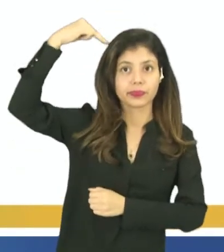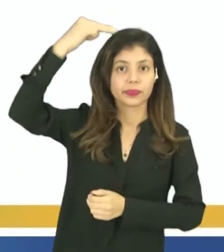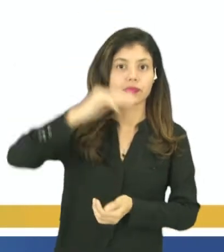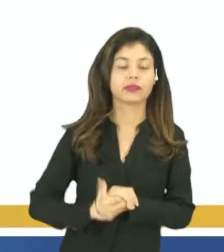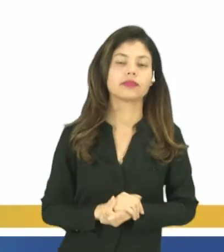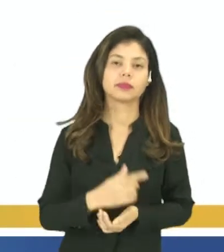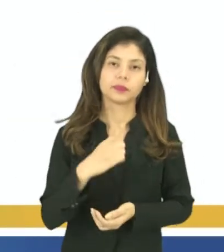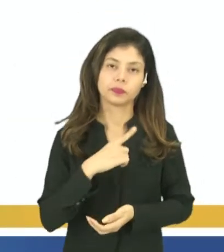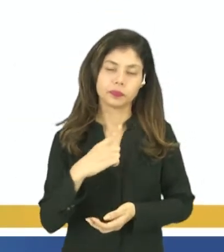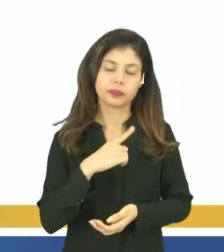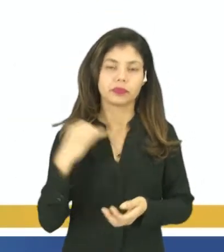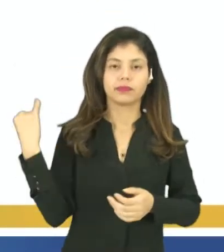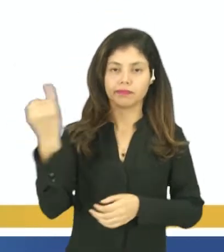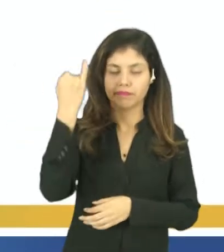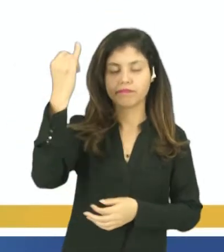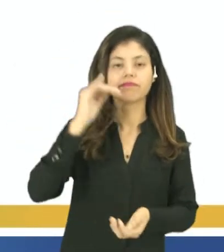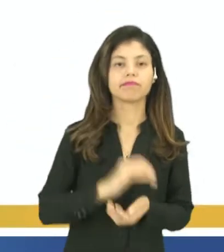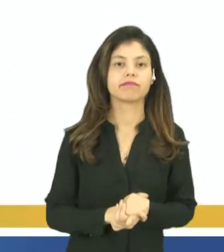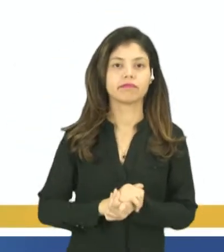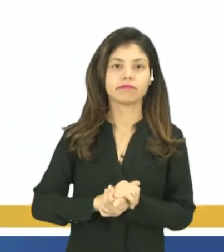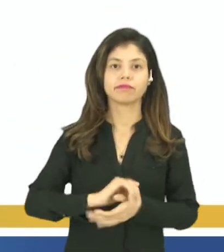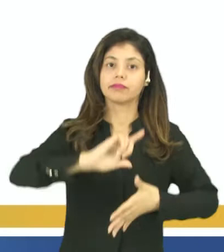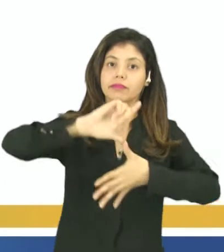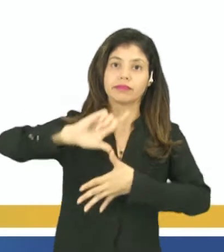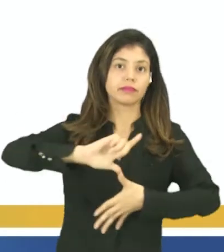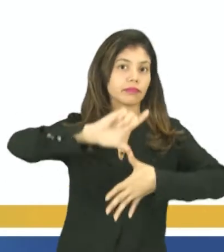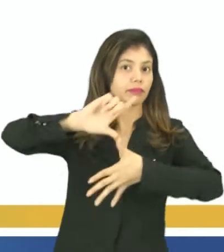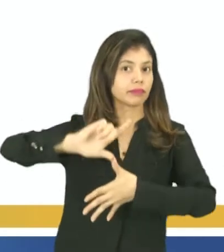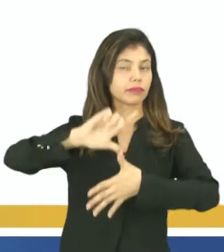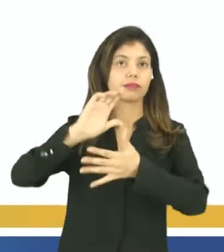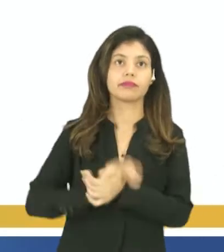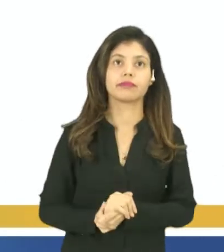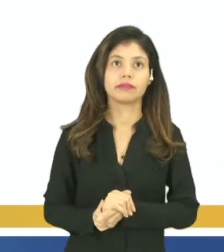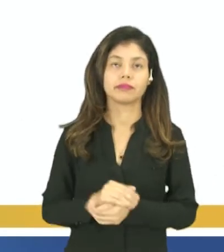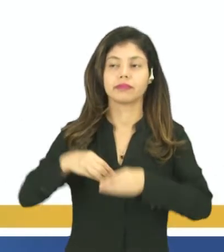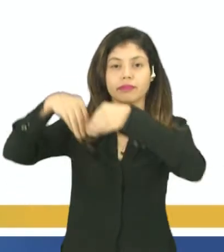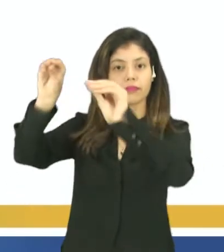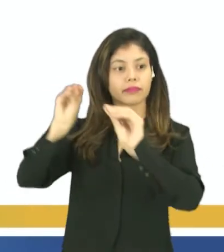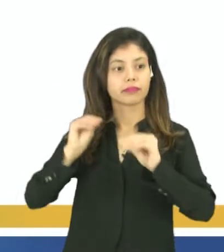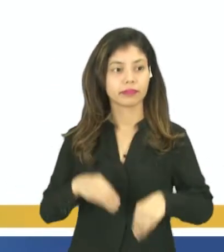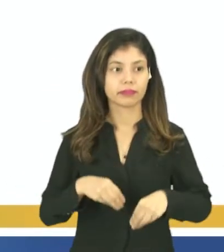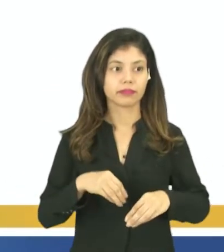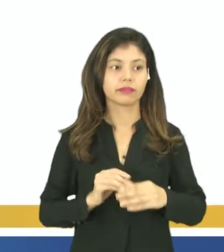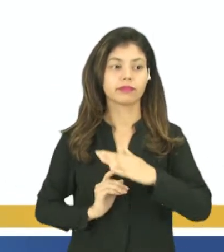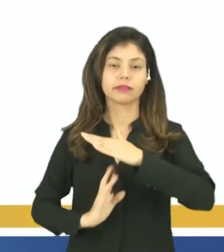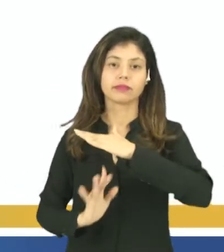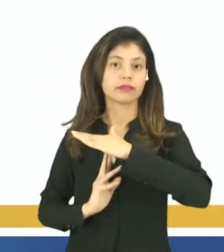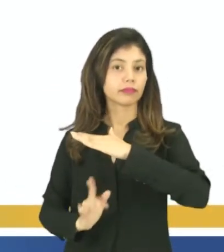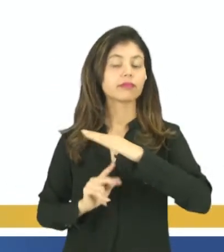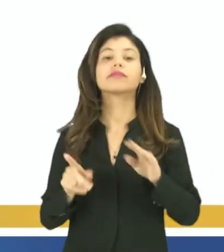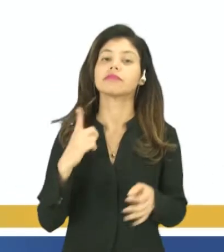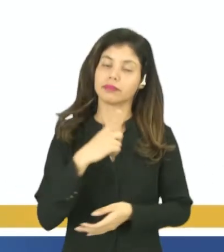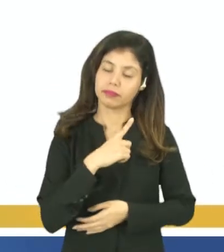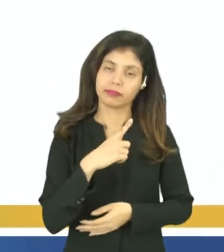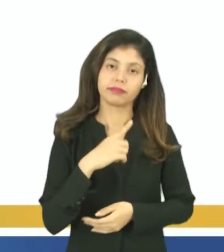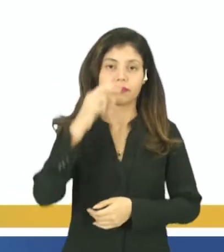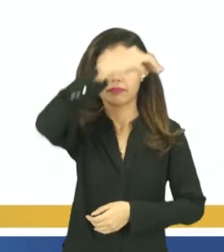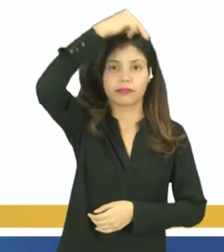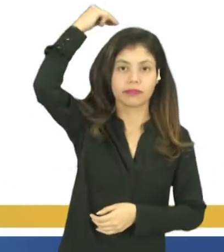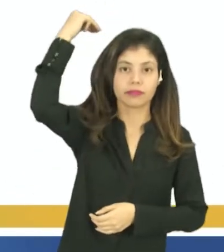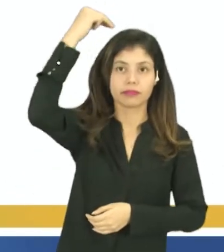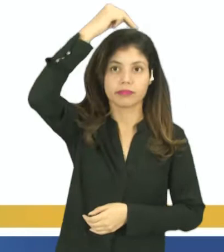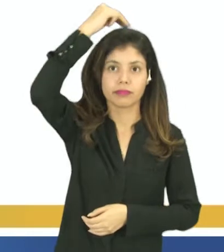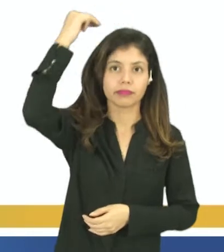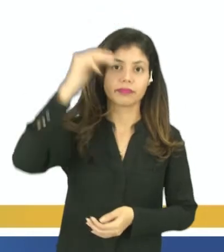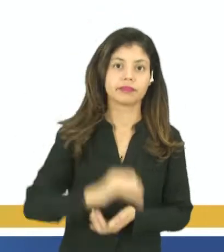das tensões importantes na América Latina, a questão migratória para os Estados Unidos passando pelo México. E eu queria que você